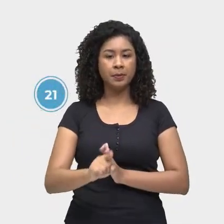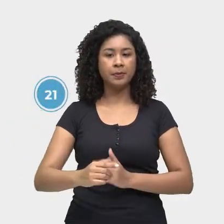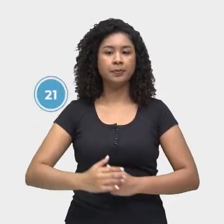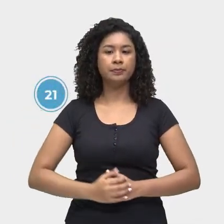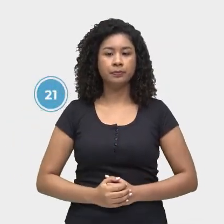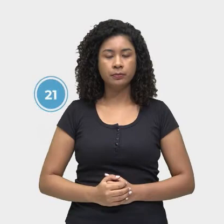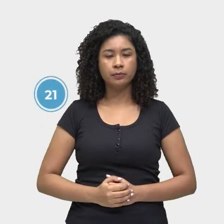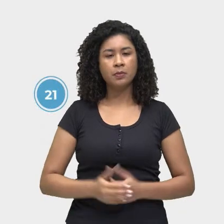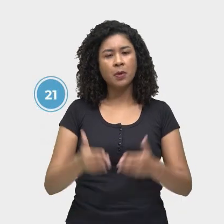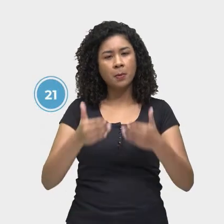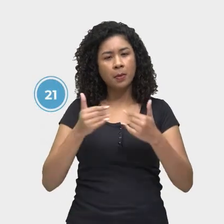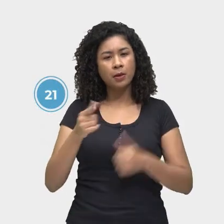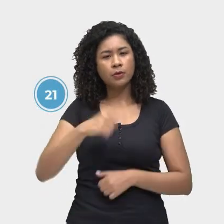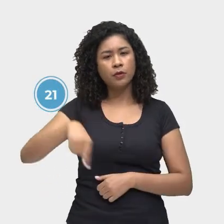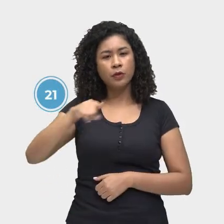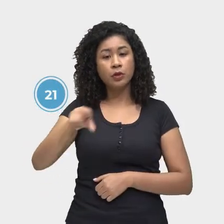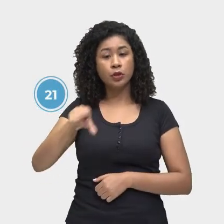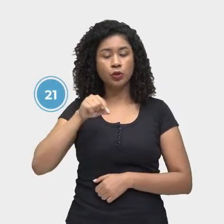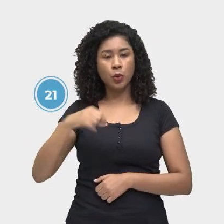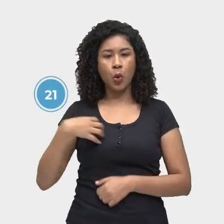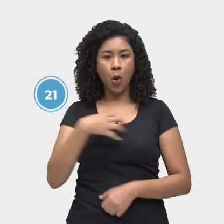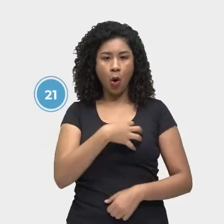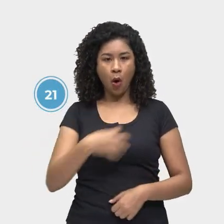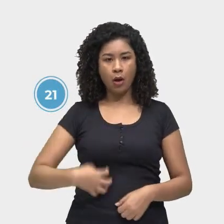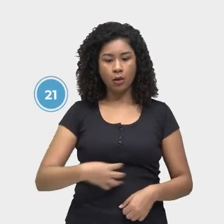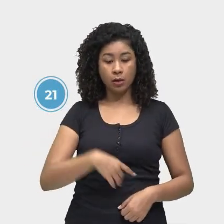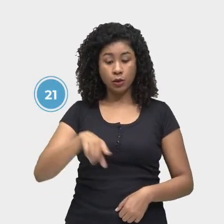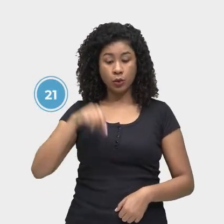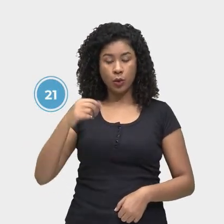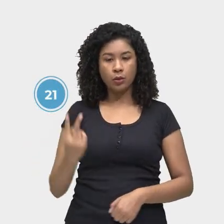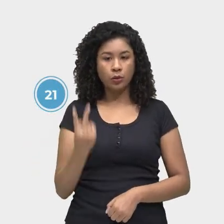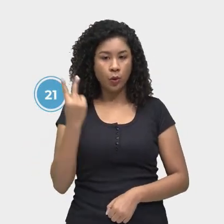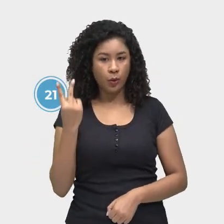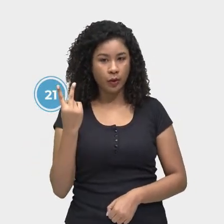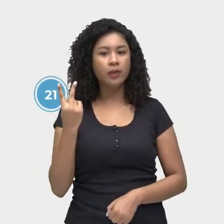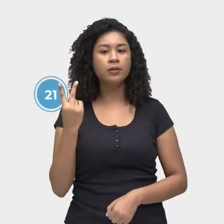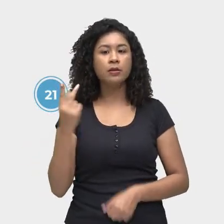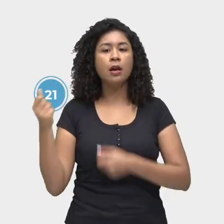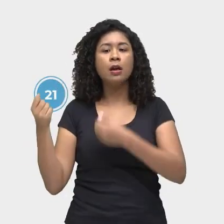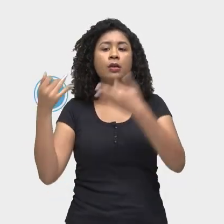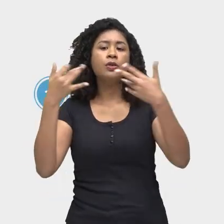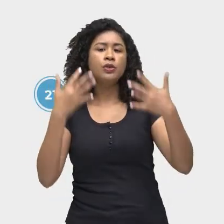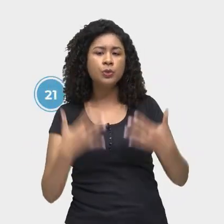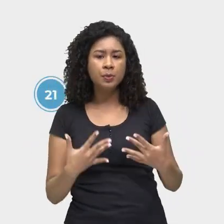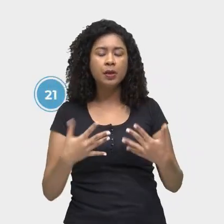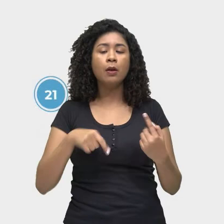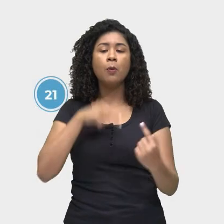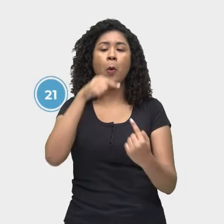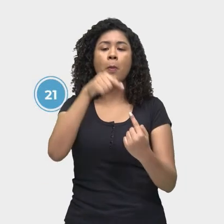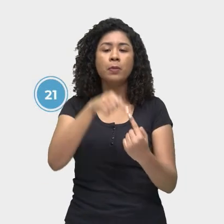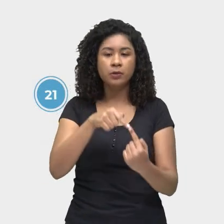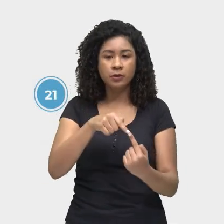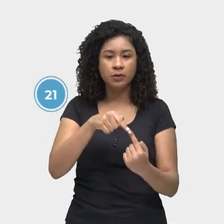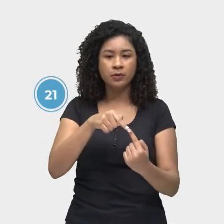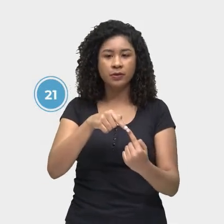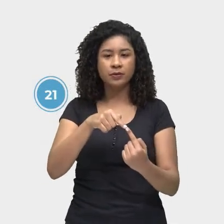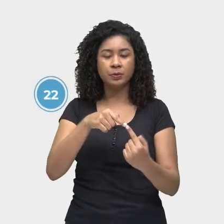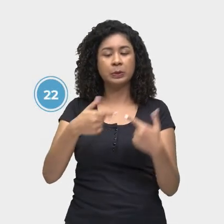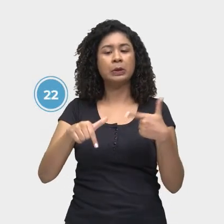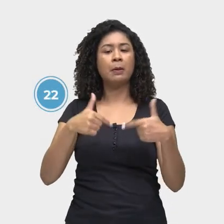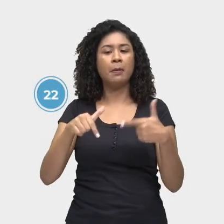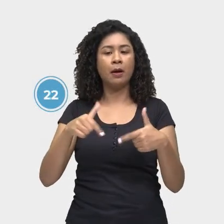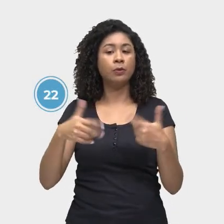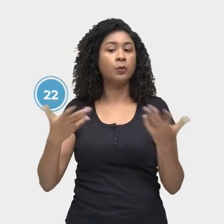para que vocês escolham 2 órgãos do sistema digestório e escreva suas funções.